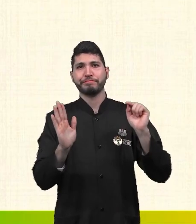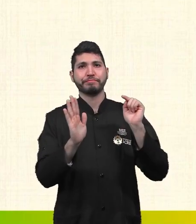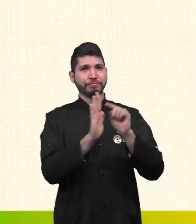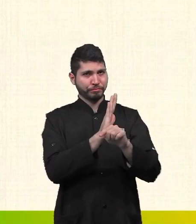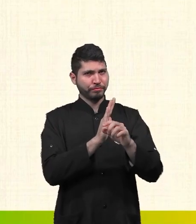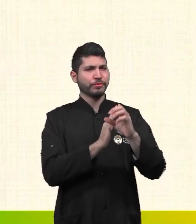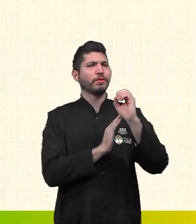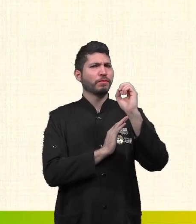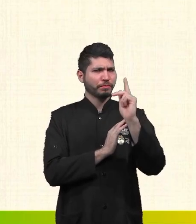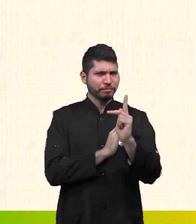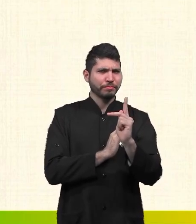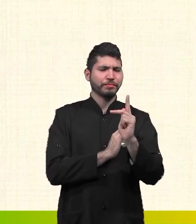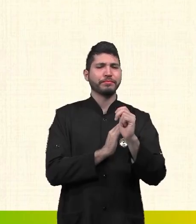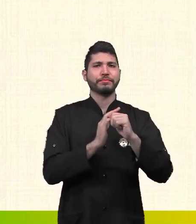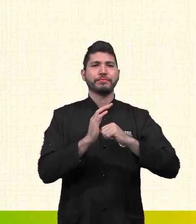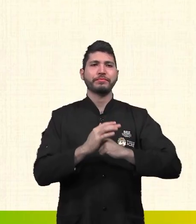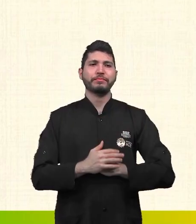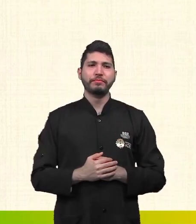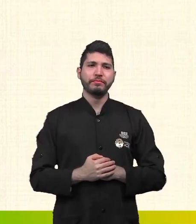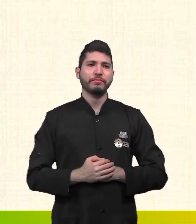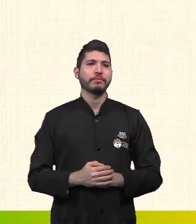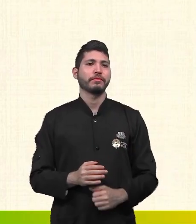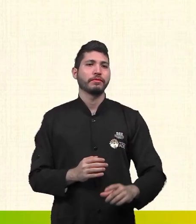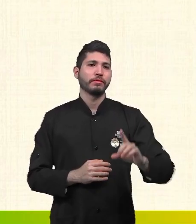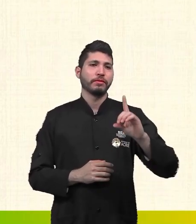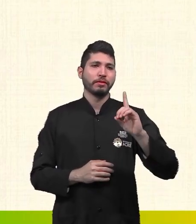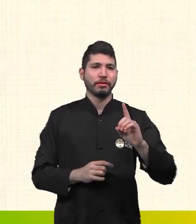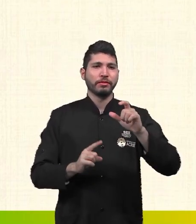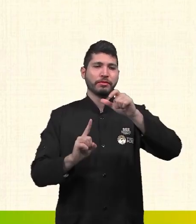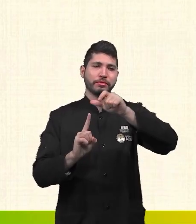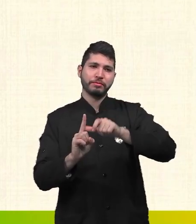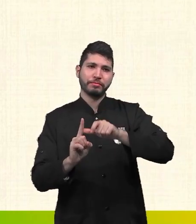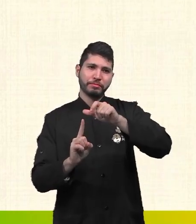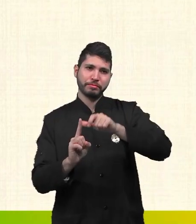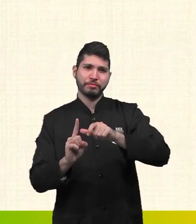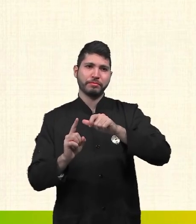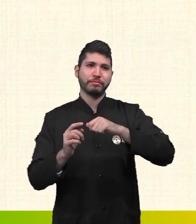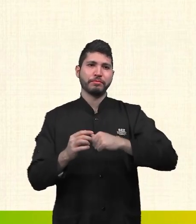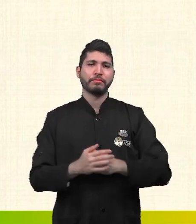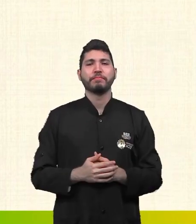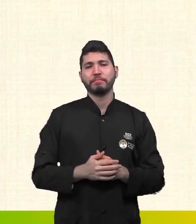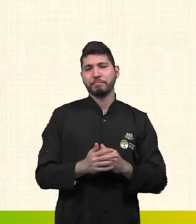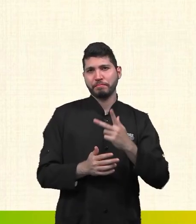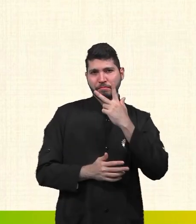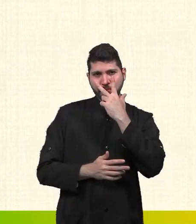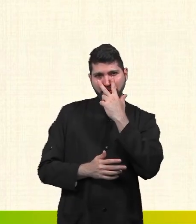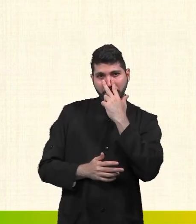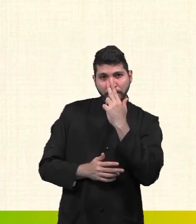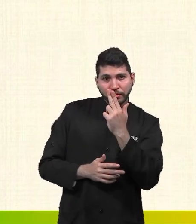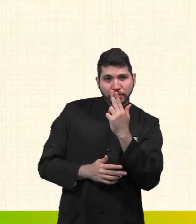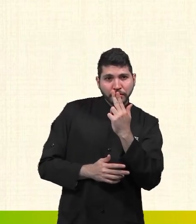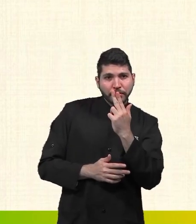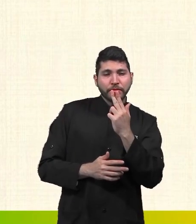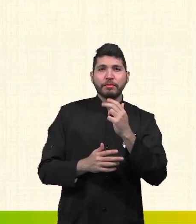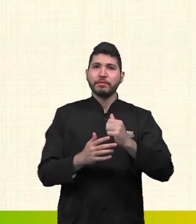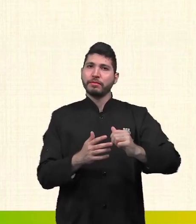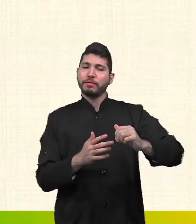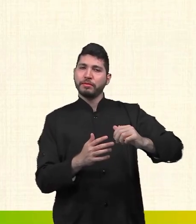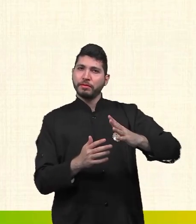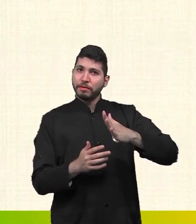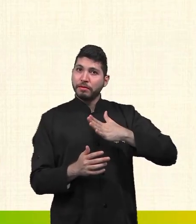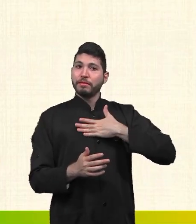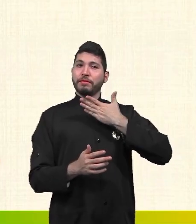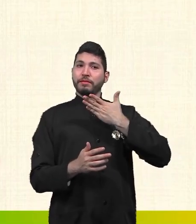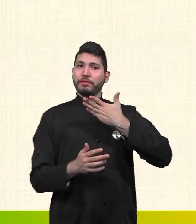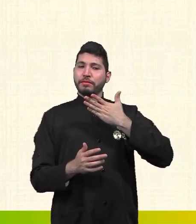pessoal? Vamos agora para a letra D. O personagem aparenta estar perplexo diante da situação